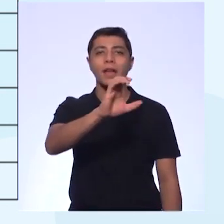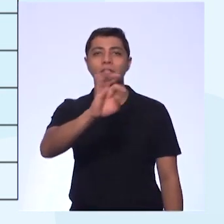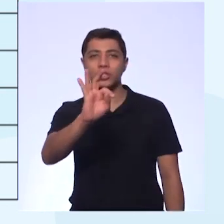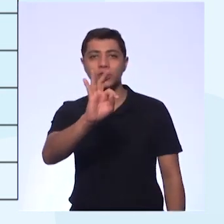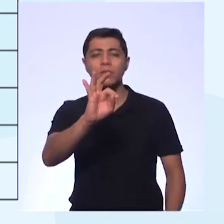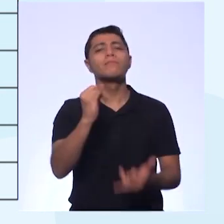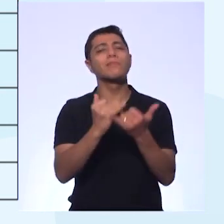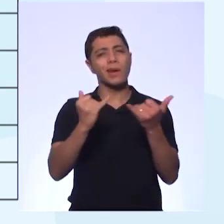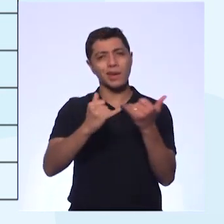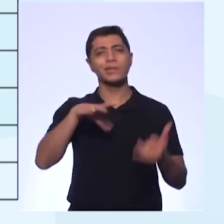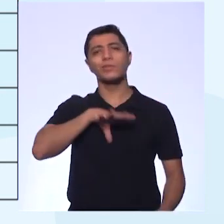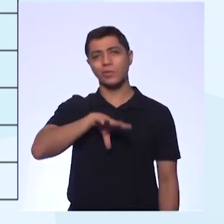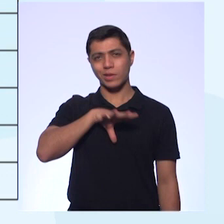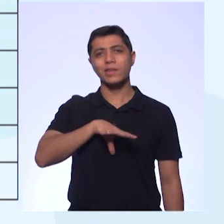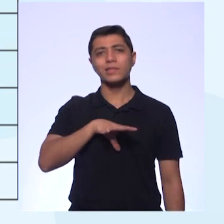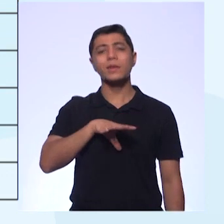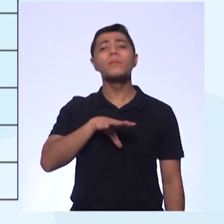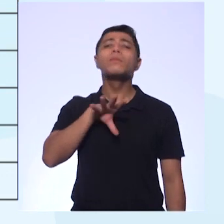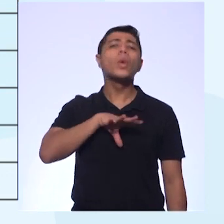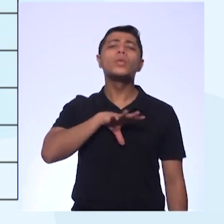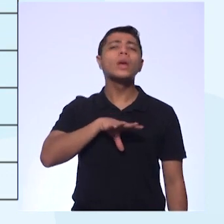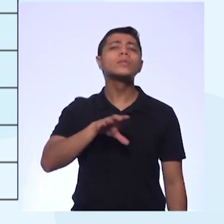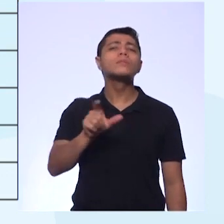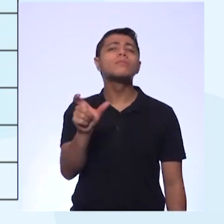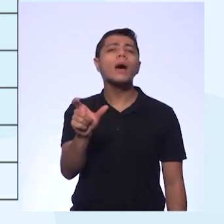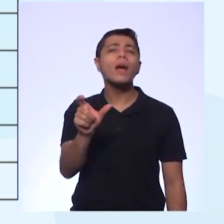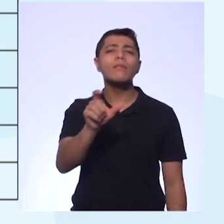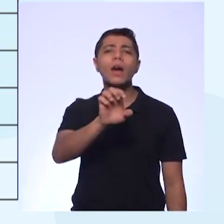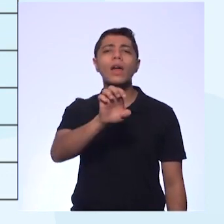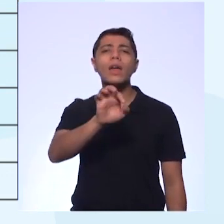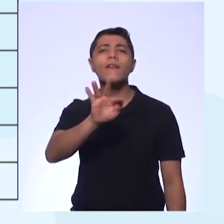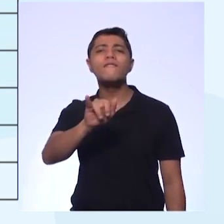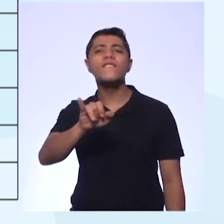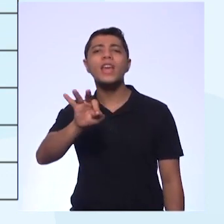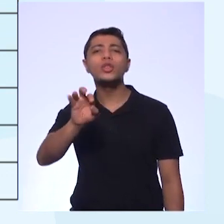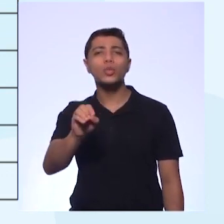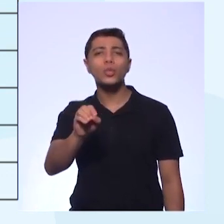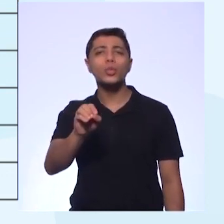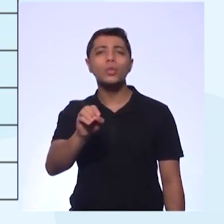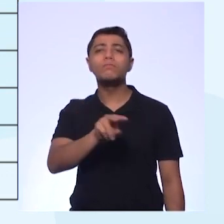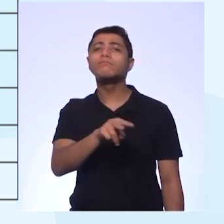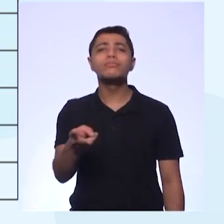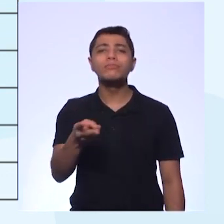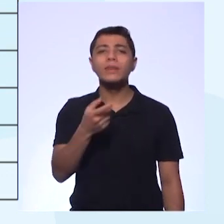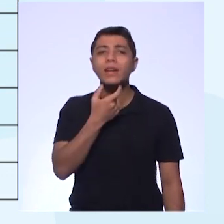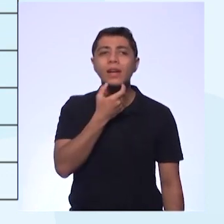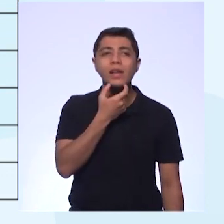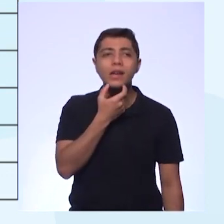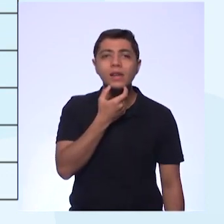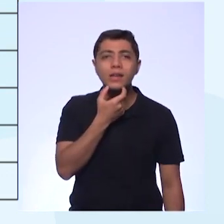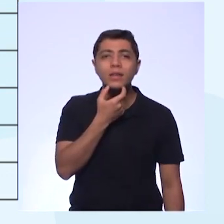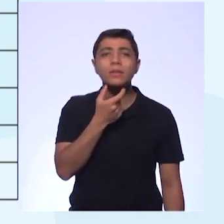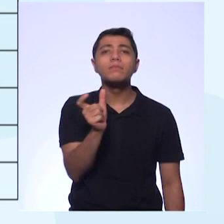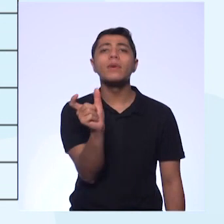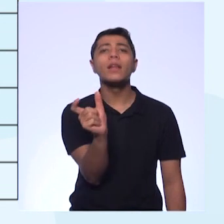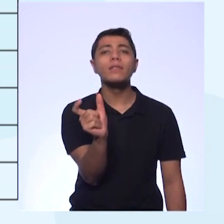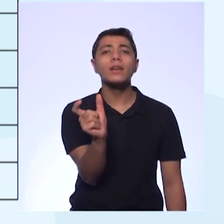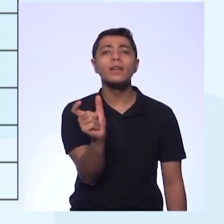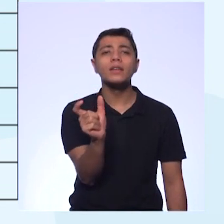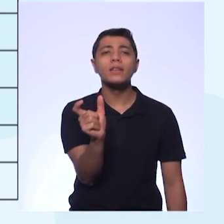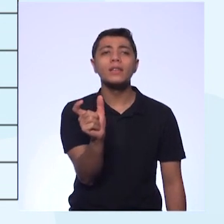né? Então, quer dizer? Efeito. Efeito. Se você tem um efeito, você tem um resultado. E como é que a gente fala